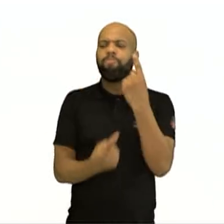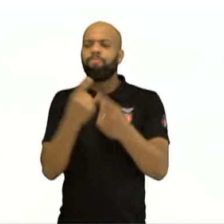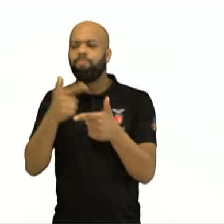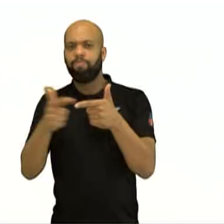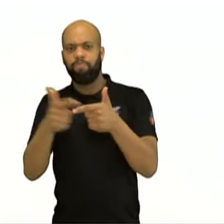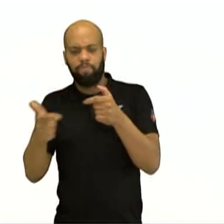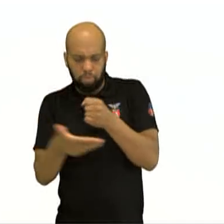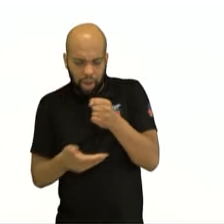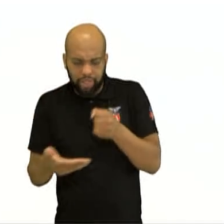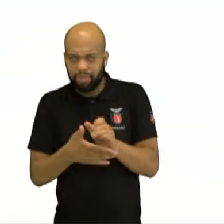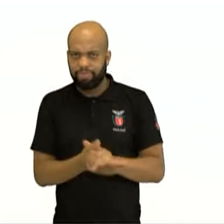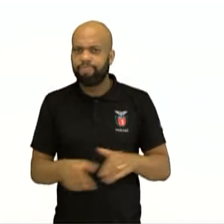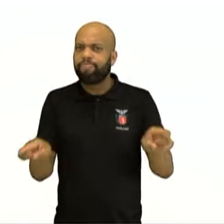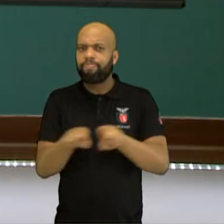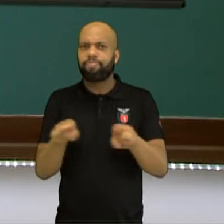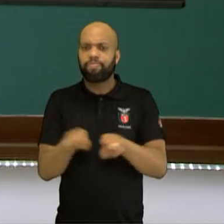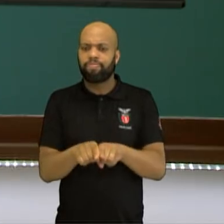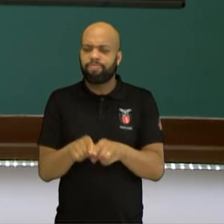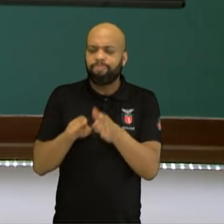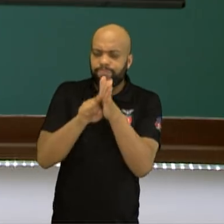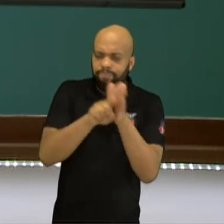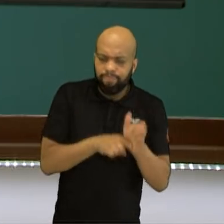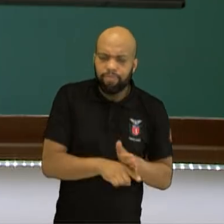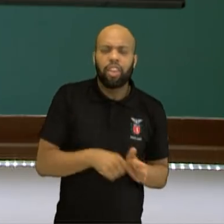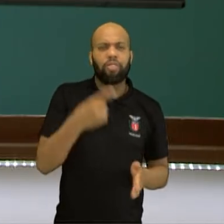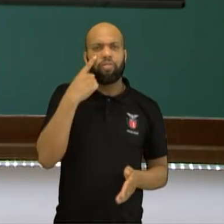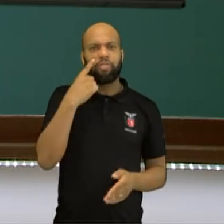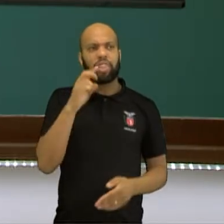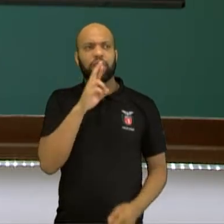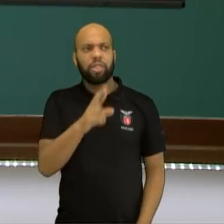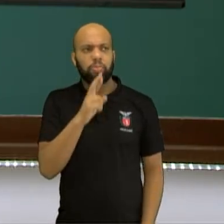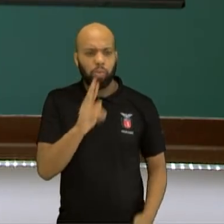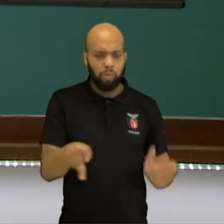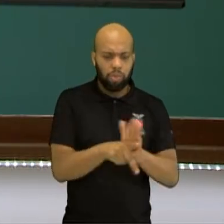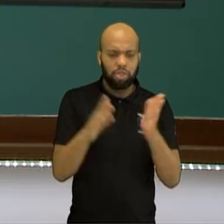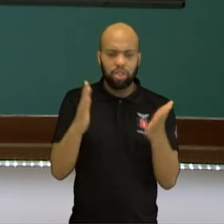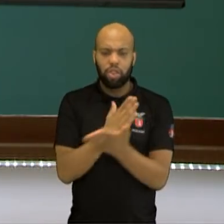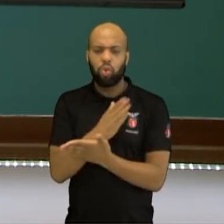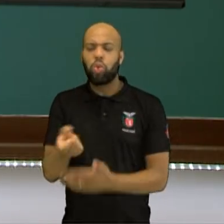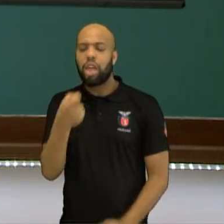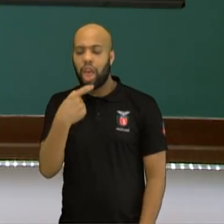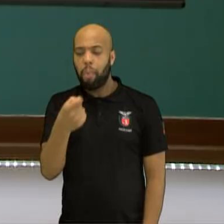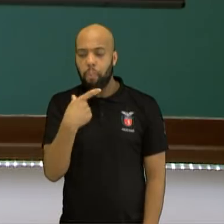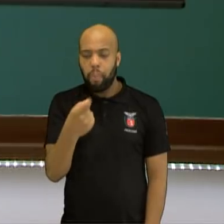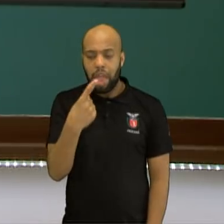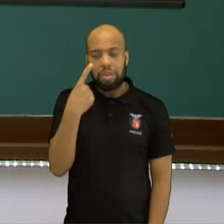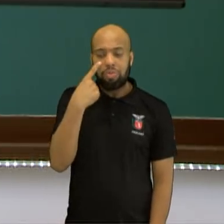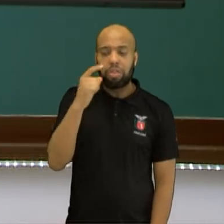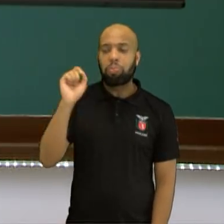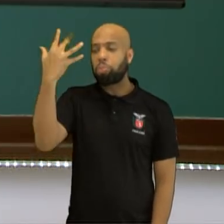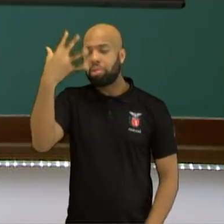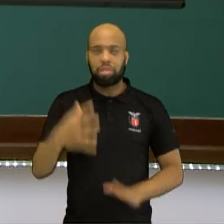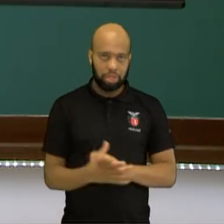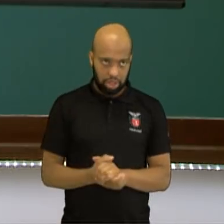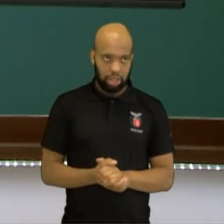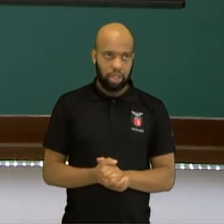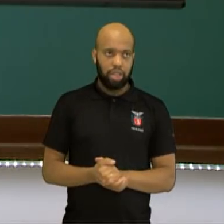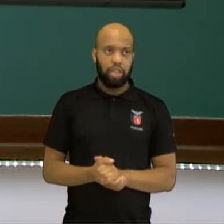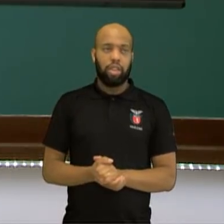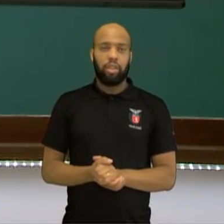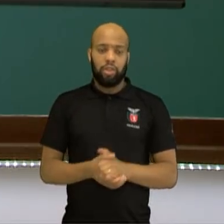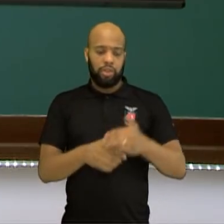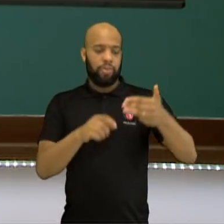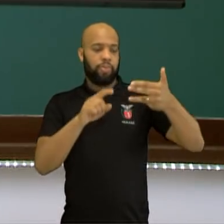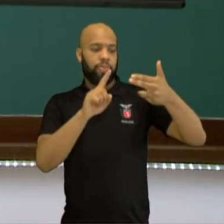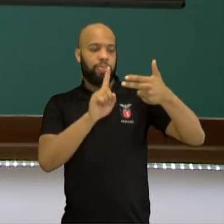problema, investigar qual é o resultado de um determinado remédio sobre aquele problema, tá?